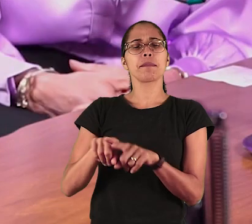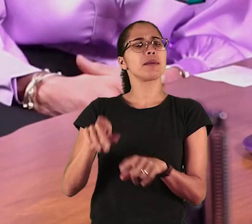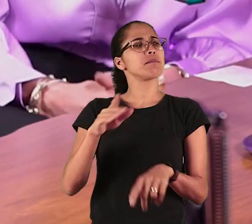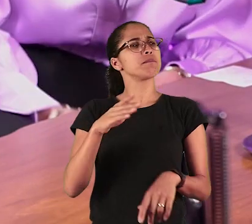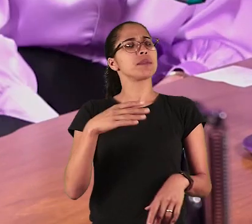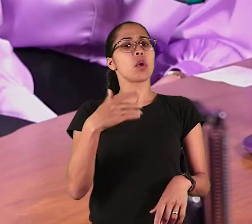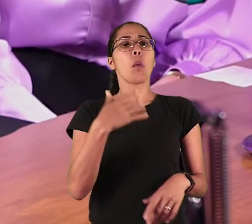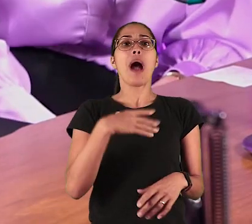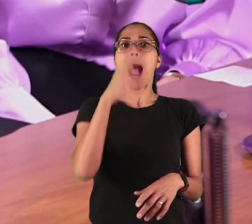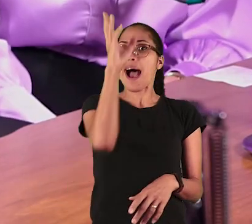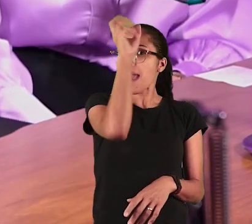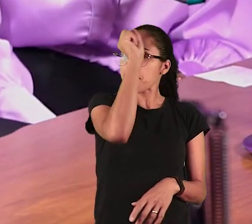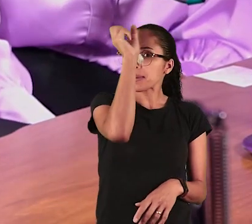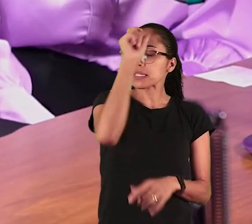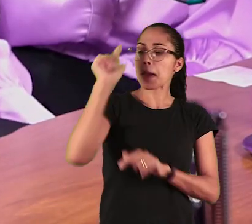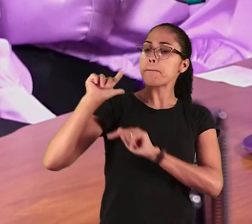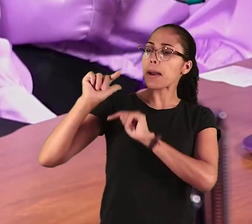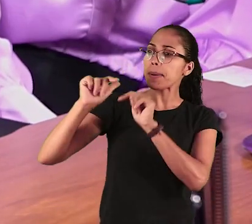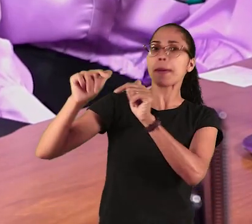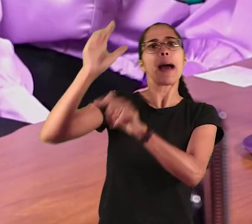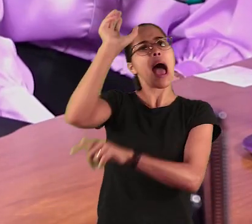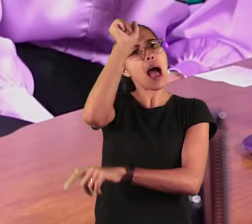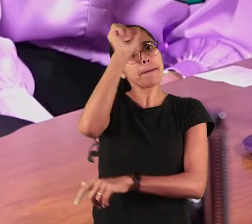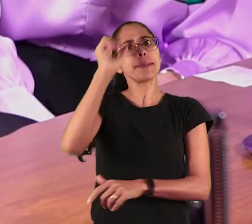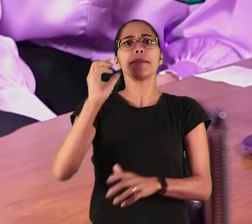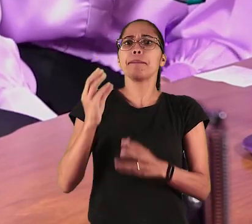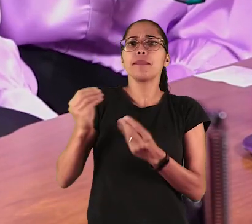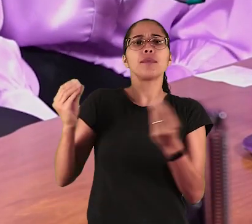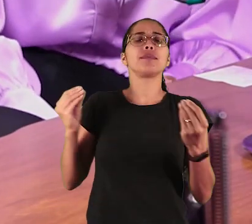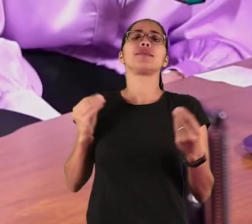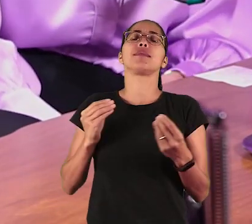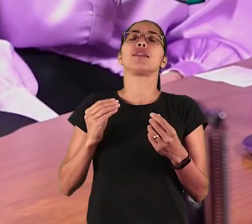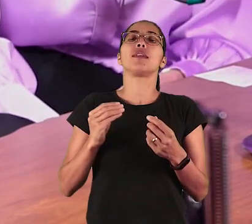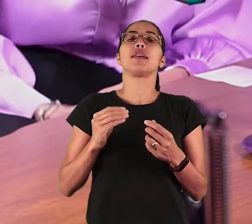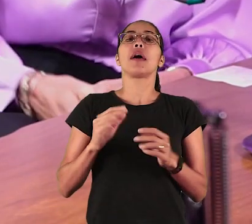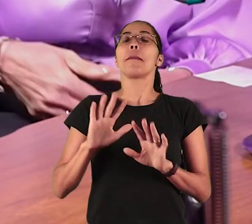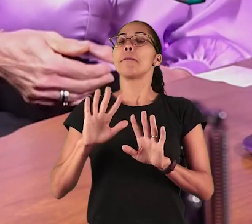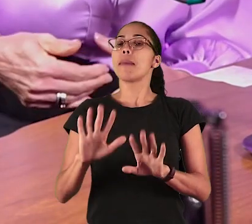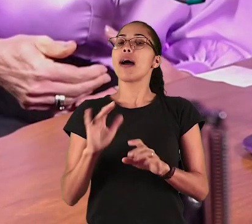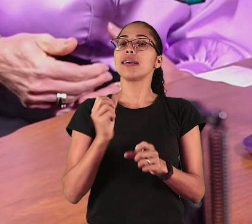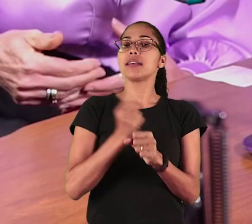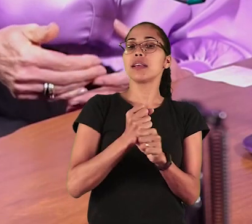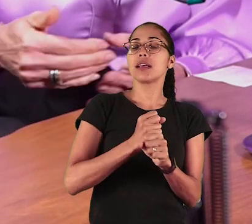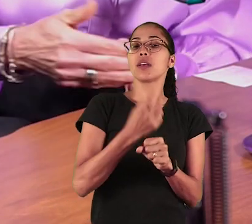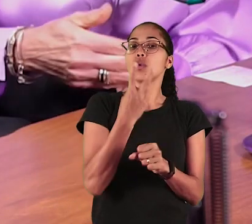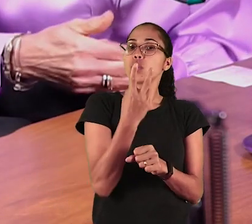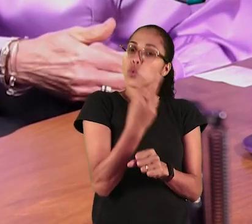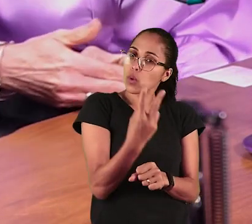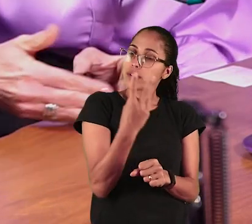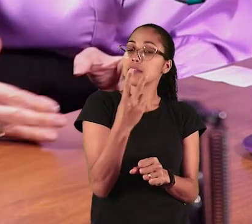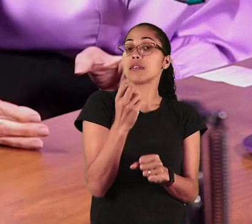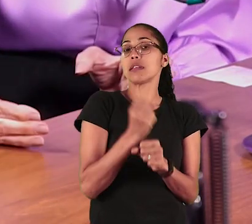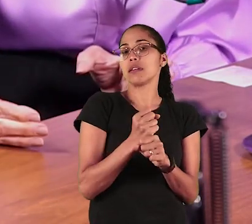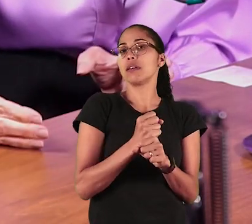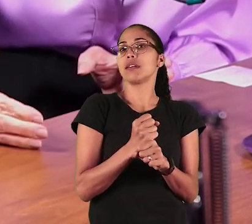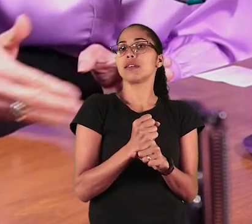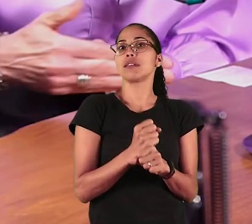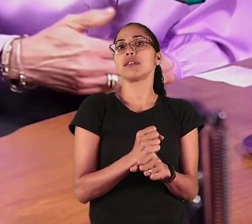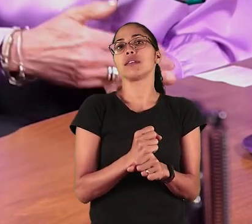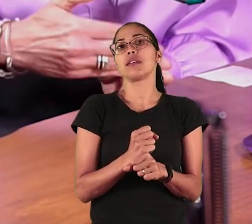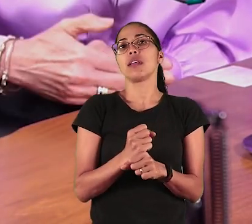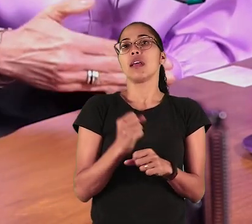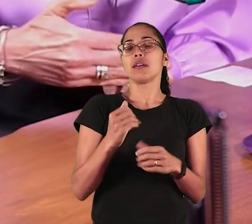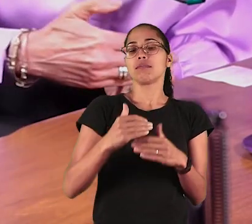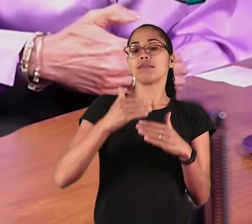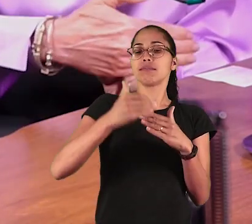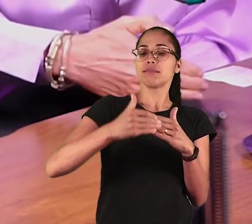não era o que eu tinha imaginado inicialmente bem quando eu cheguei aos 22 anos dentro de uma mesma empresa Então eu fui muito longeva dentro de uma